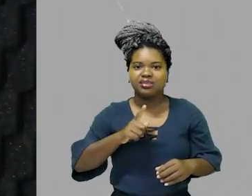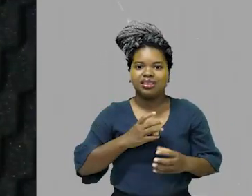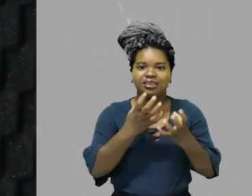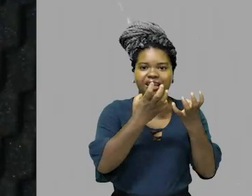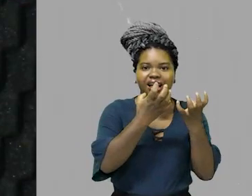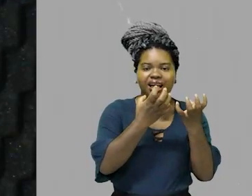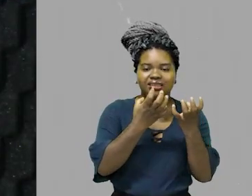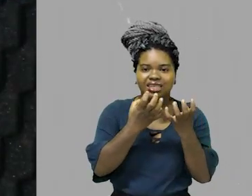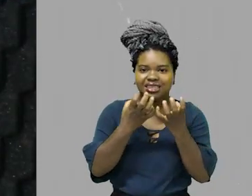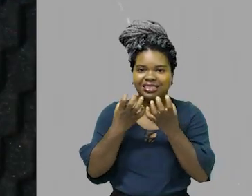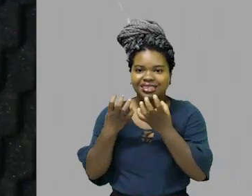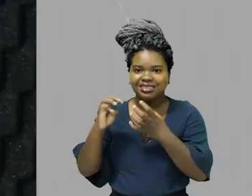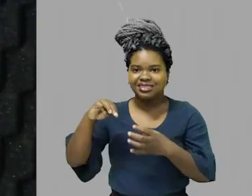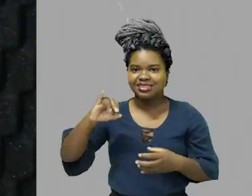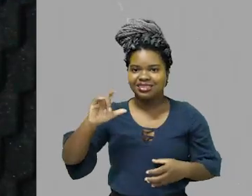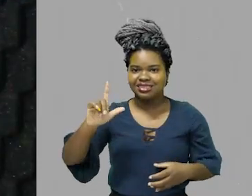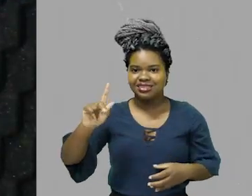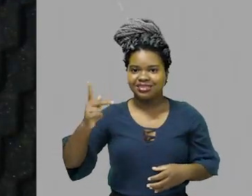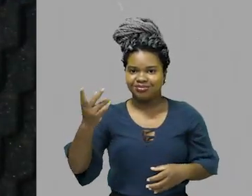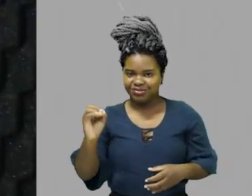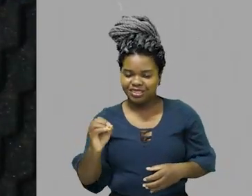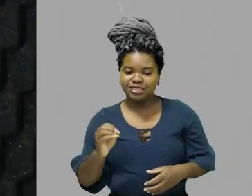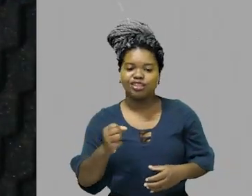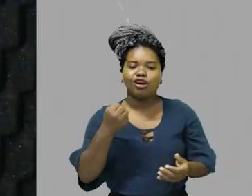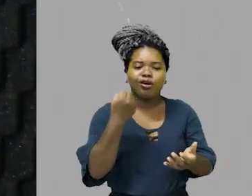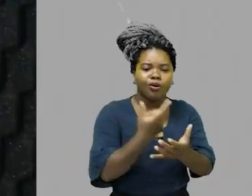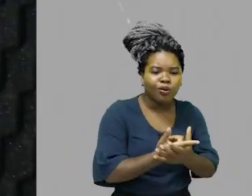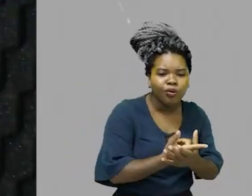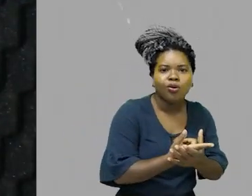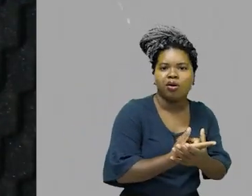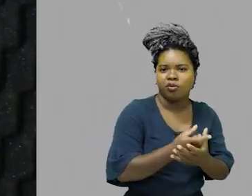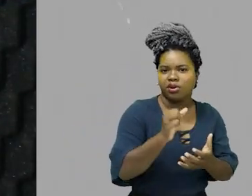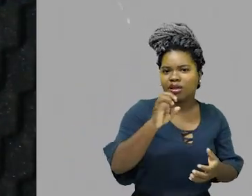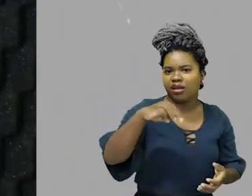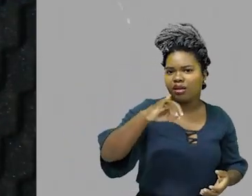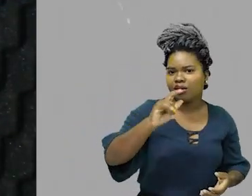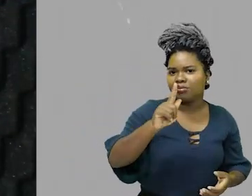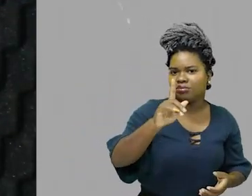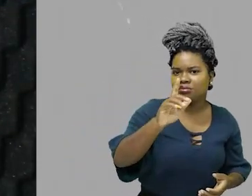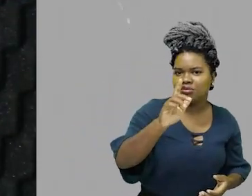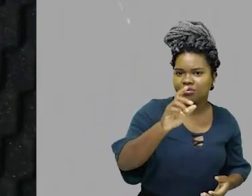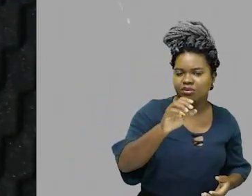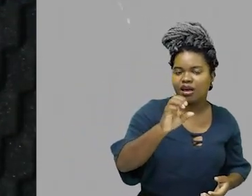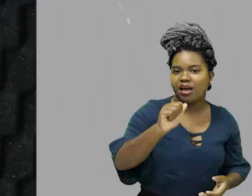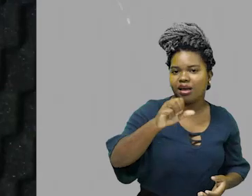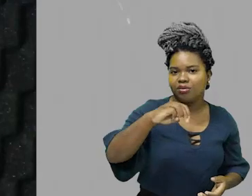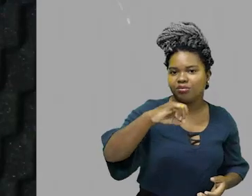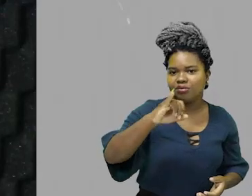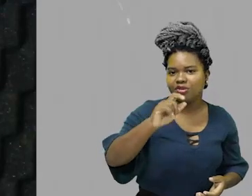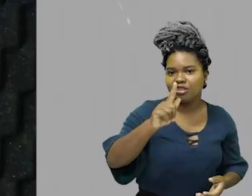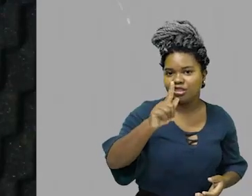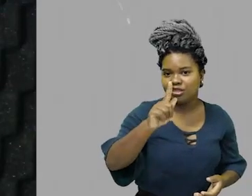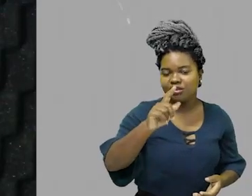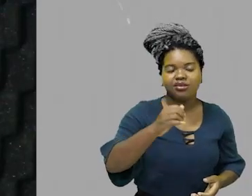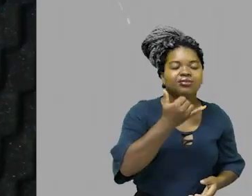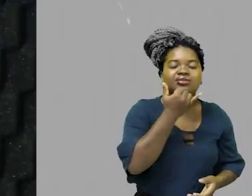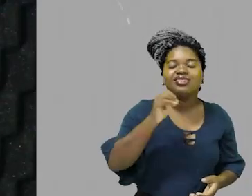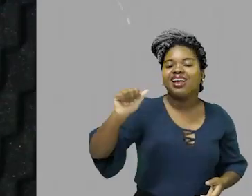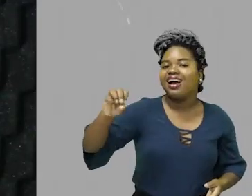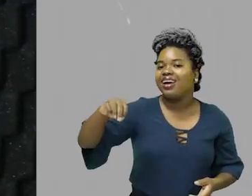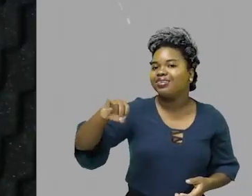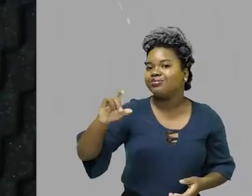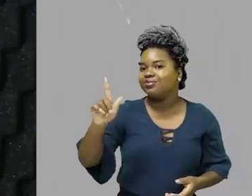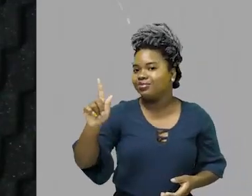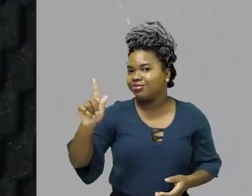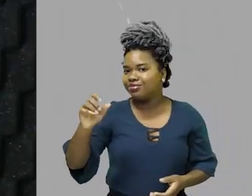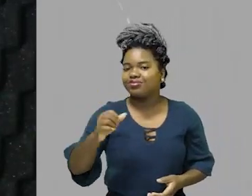milho... a gente compra em supermercado amido de milho para fazer mingau para crianças, né? E essa é